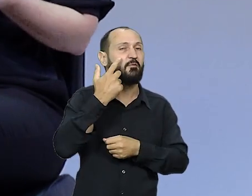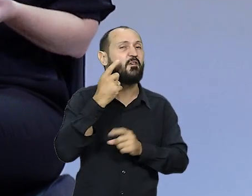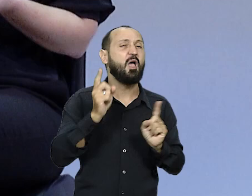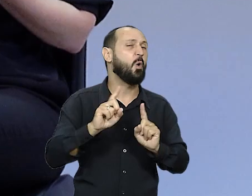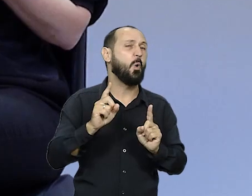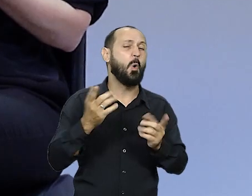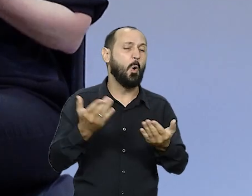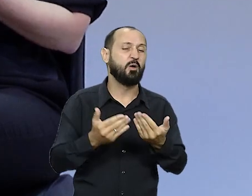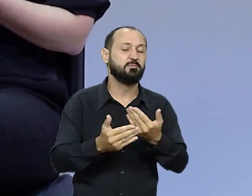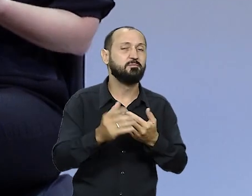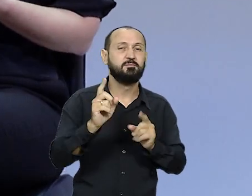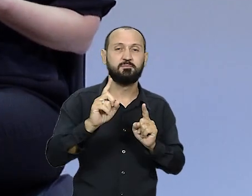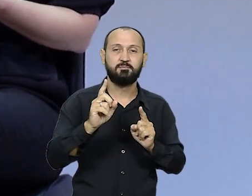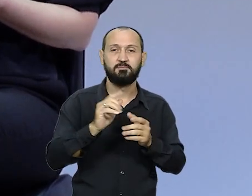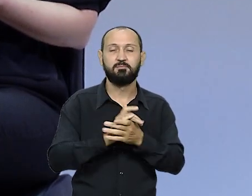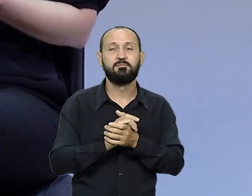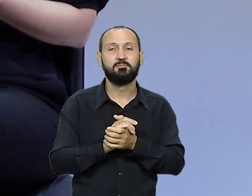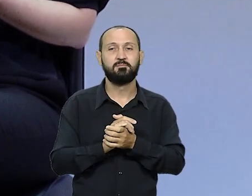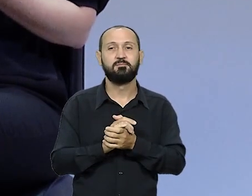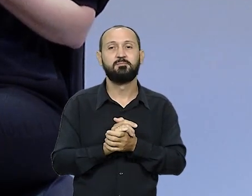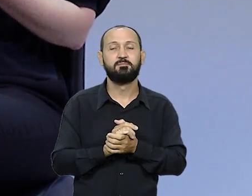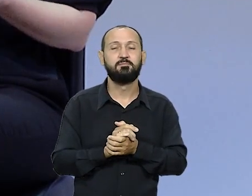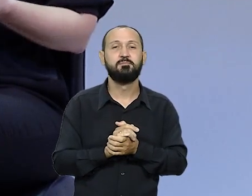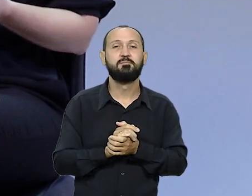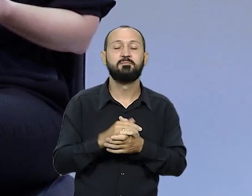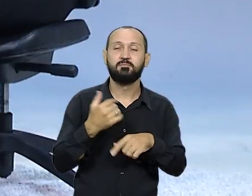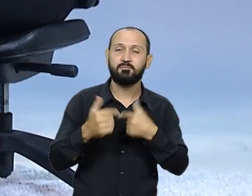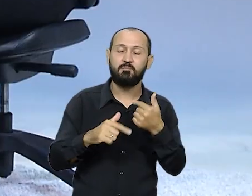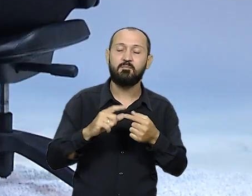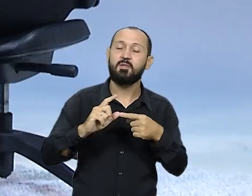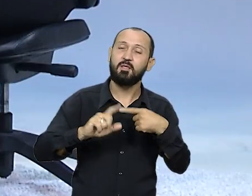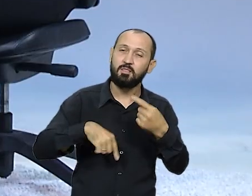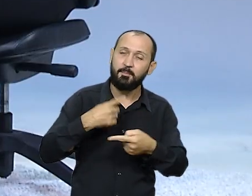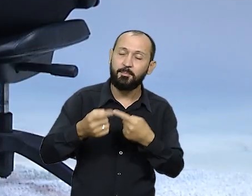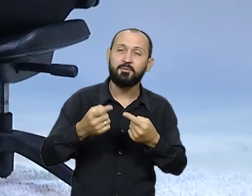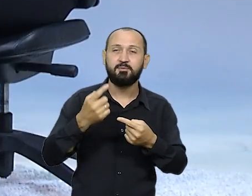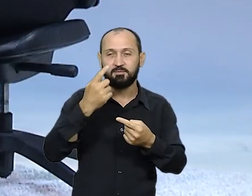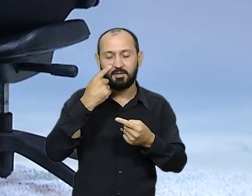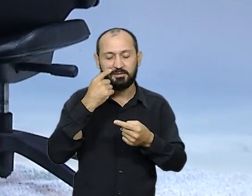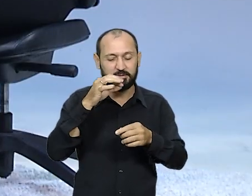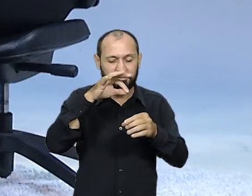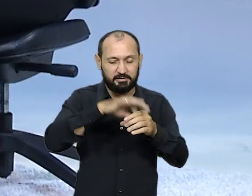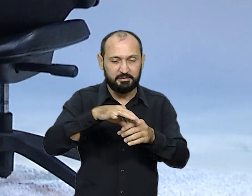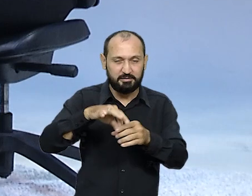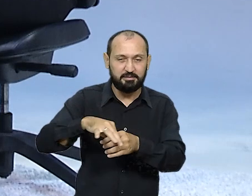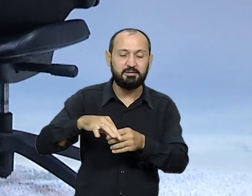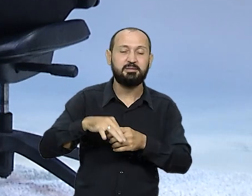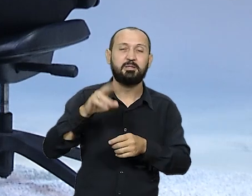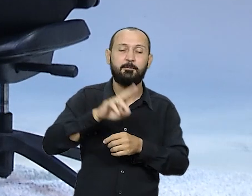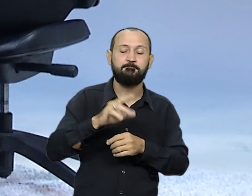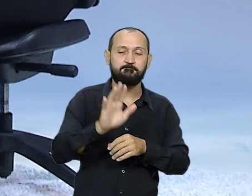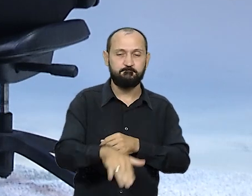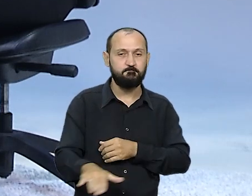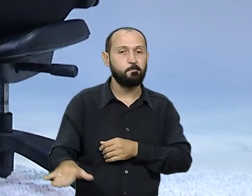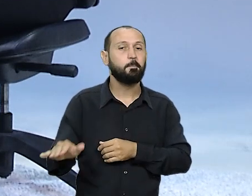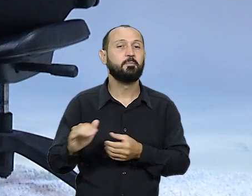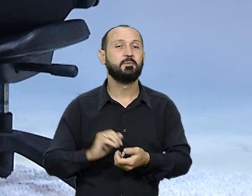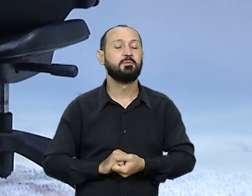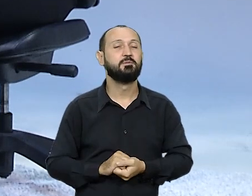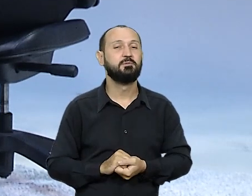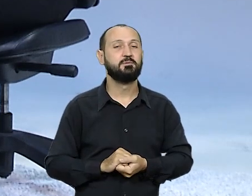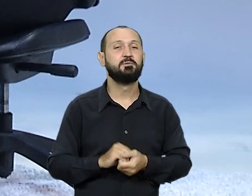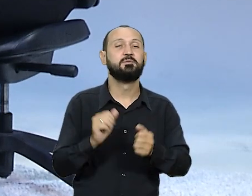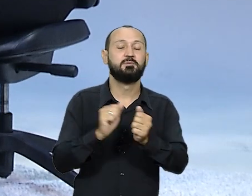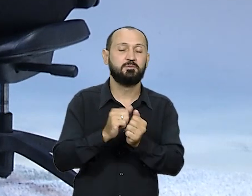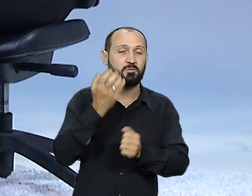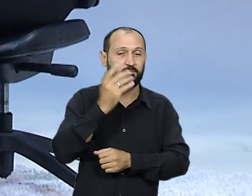Ninguém vai ver o resultado agora. O resultado é depois. Principalmente essa sementinha que a gente planta com os pequenininhos, com